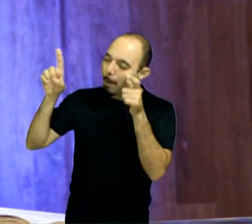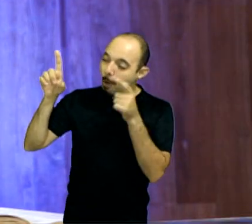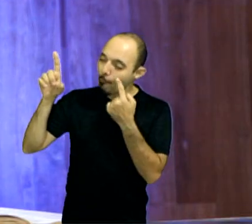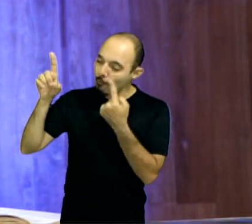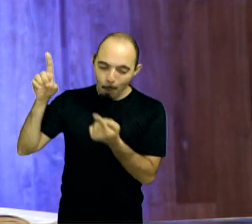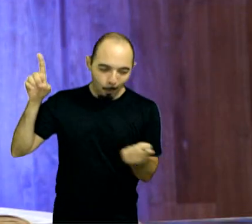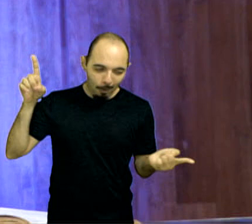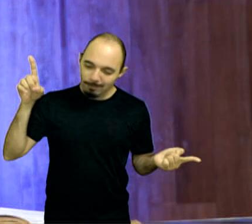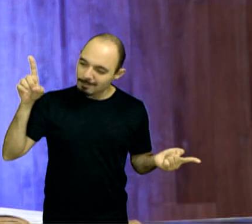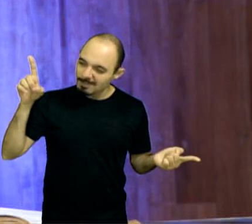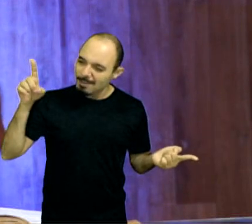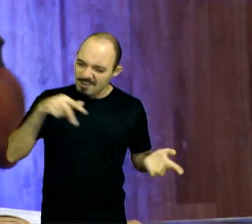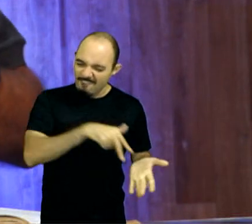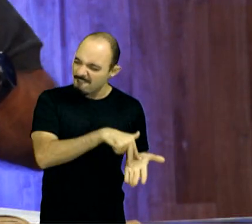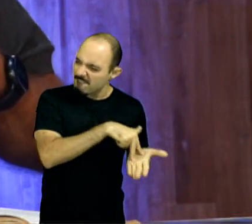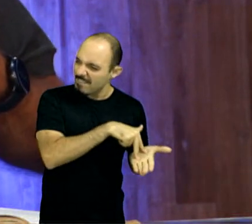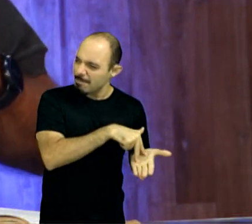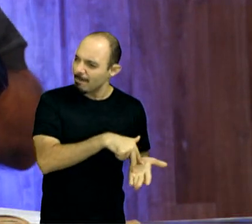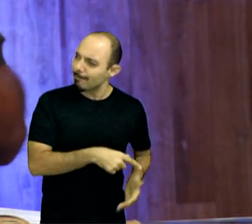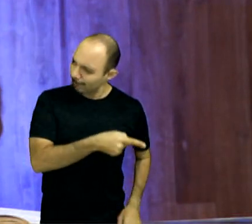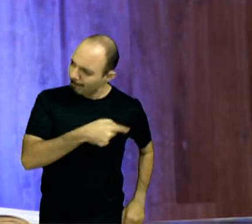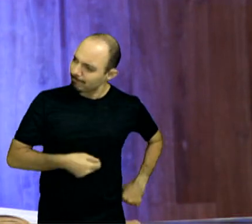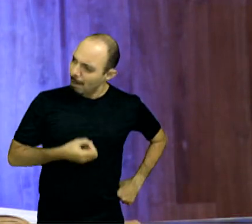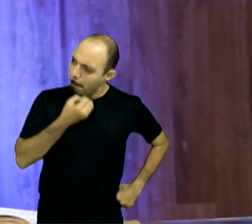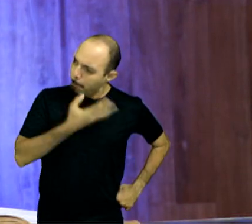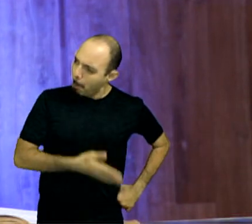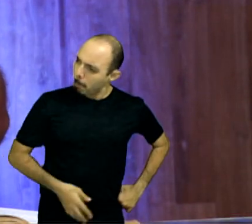Domínio próprio.